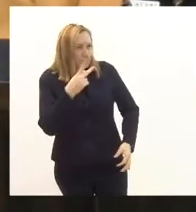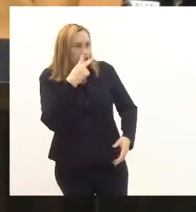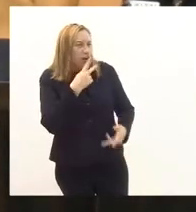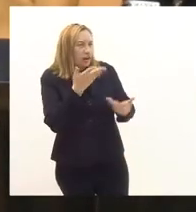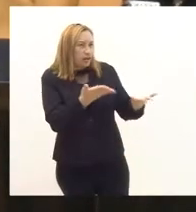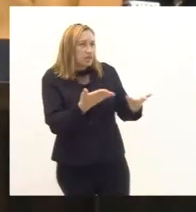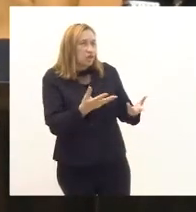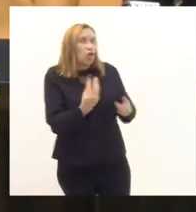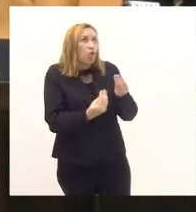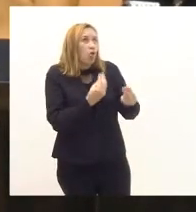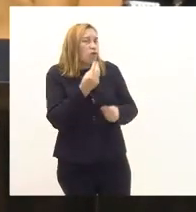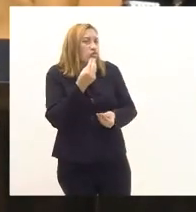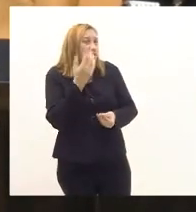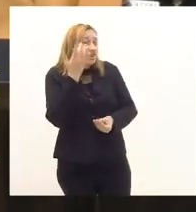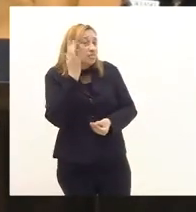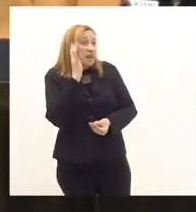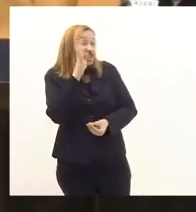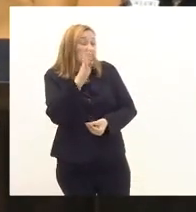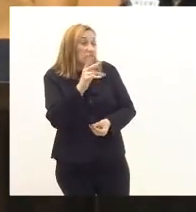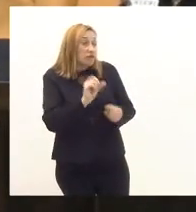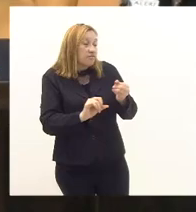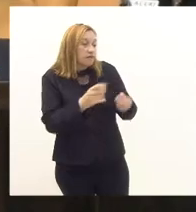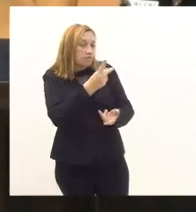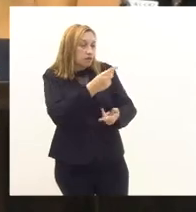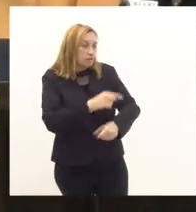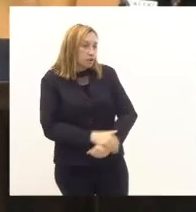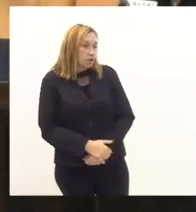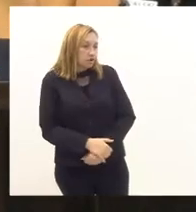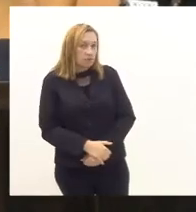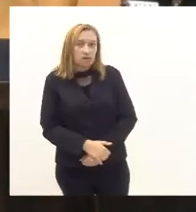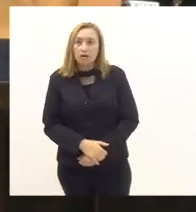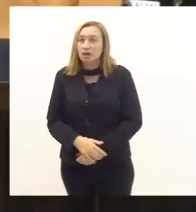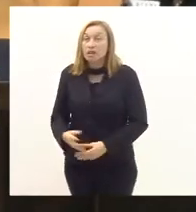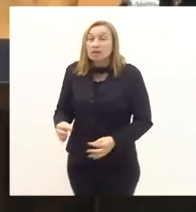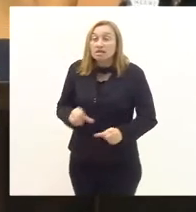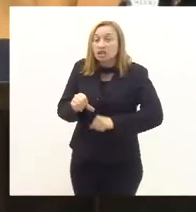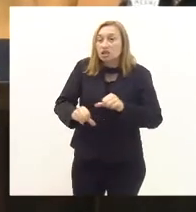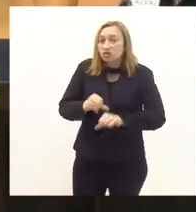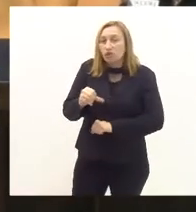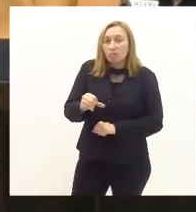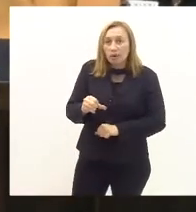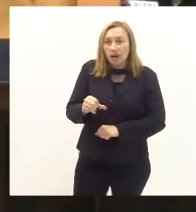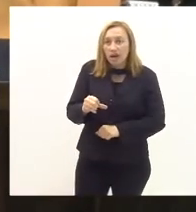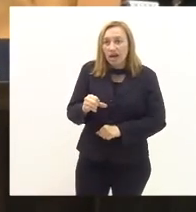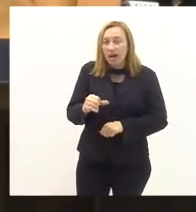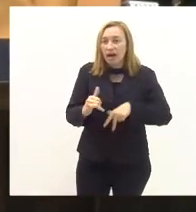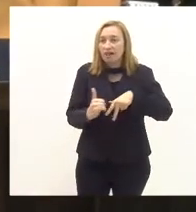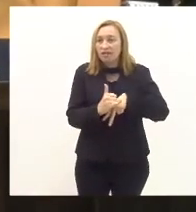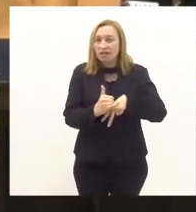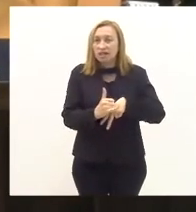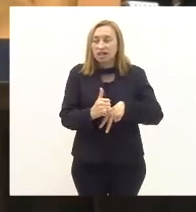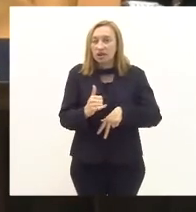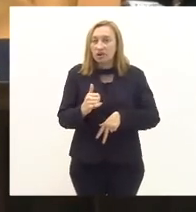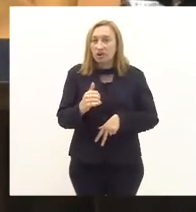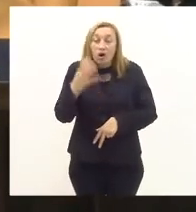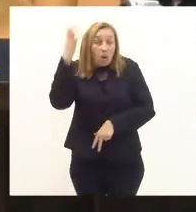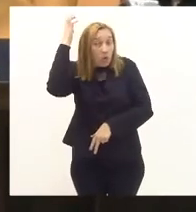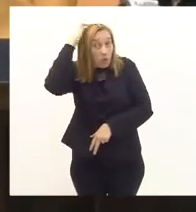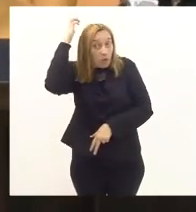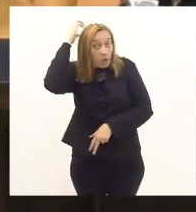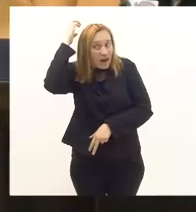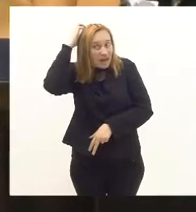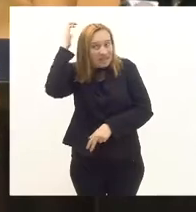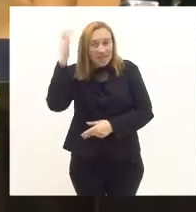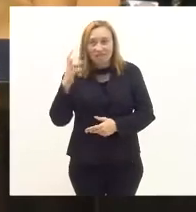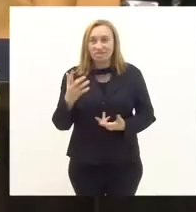o que você imaginava que ia acontecer? Ou seja, era uma forma de transformar a vítima em ré, como se a ré fosse responsável